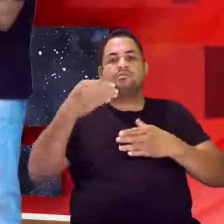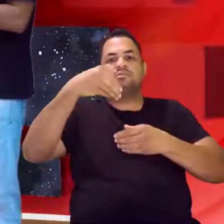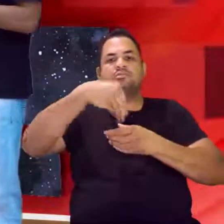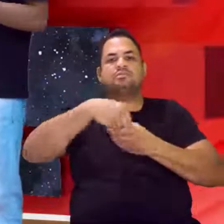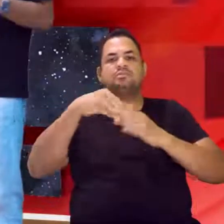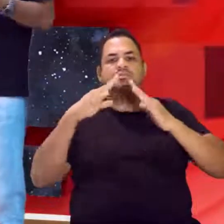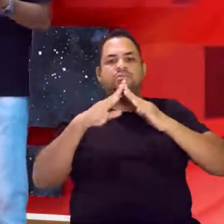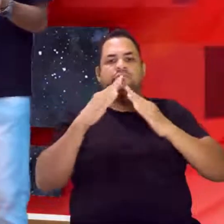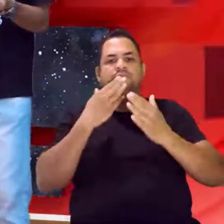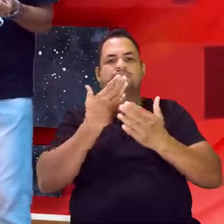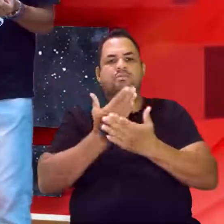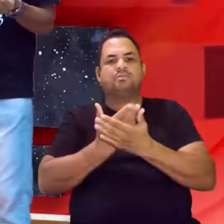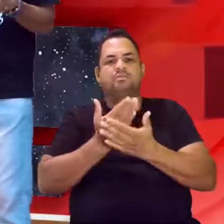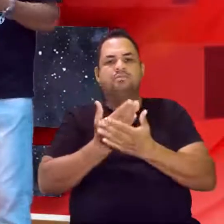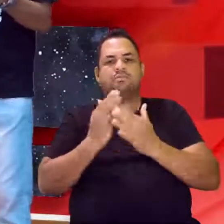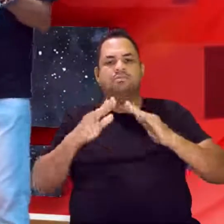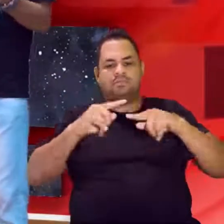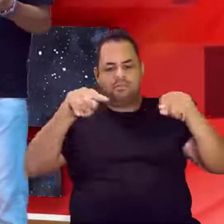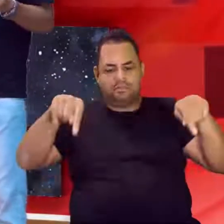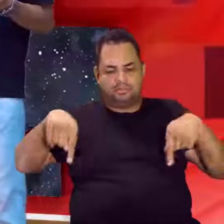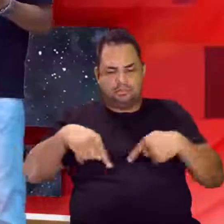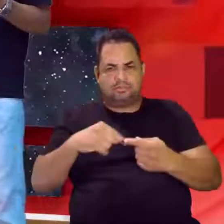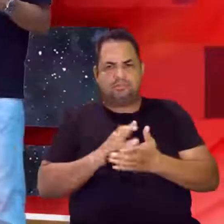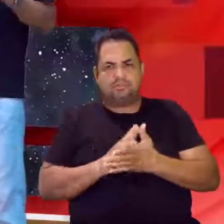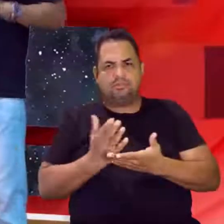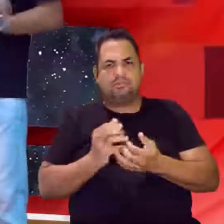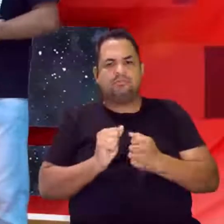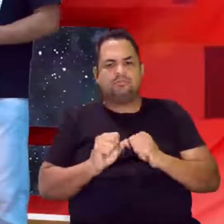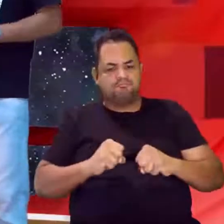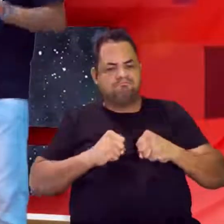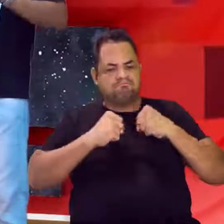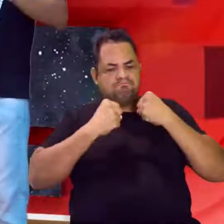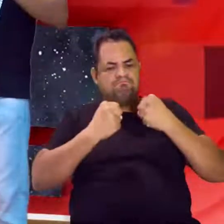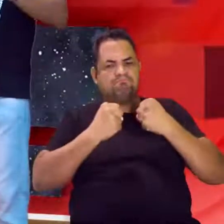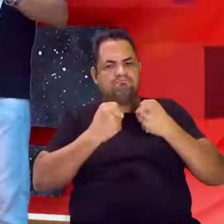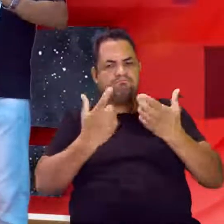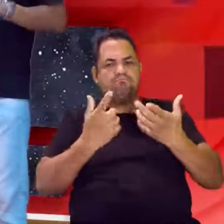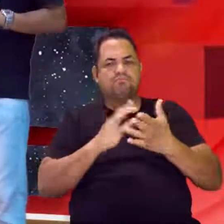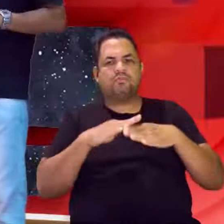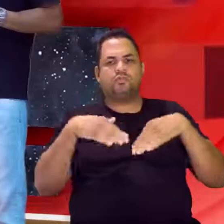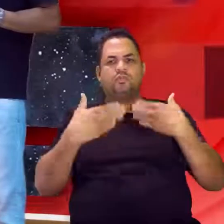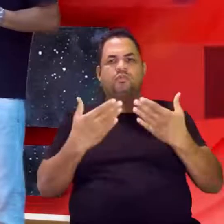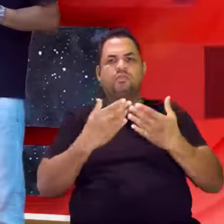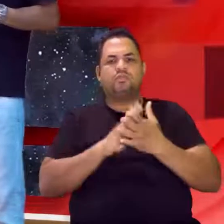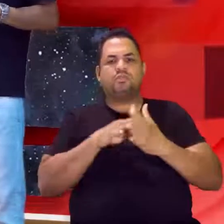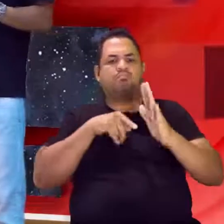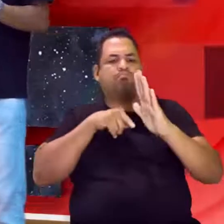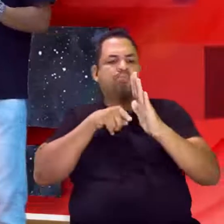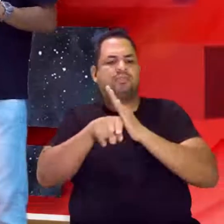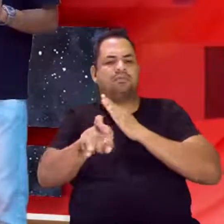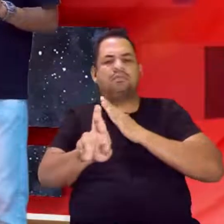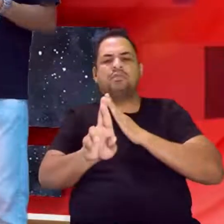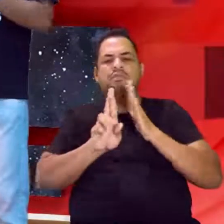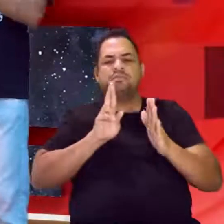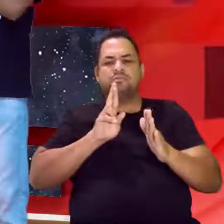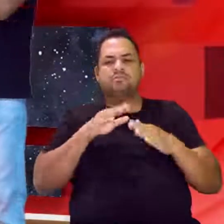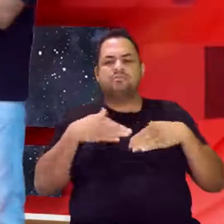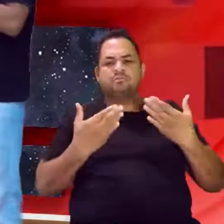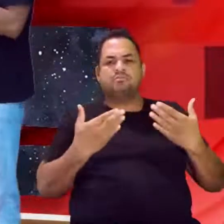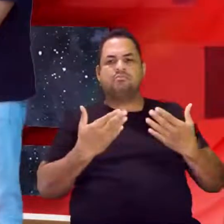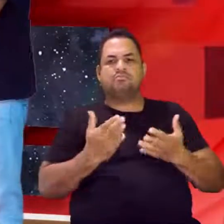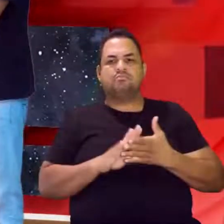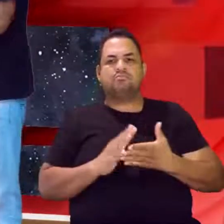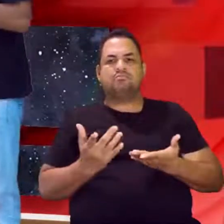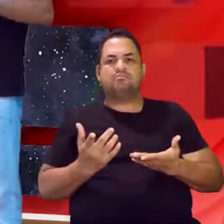de aula a gente já cria meio que uma resistência em vocês. Por exemplo, na hora do quiz, raramente